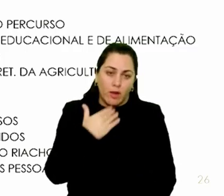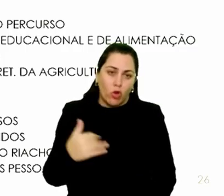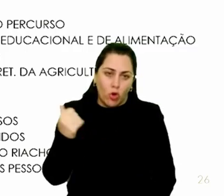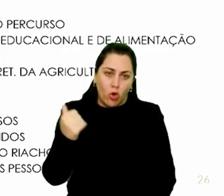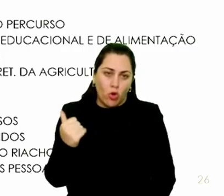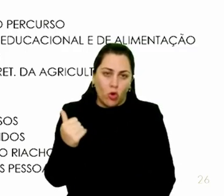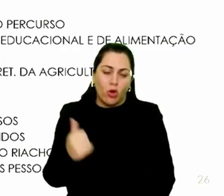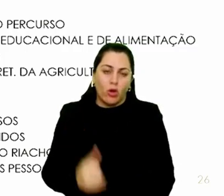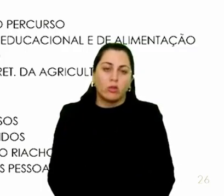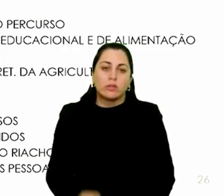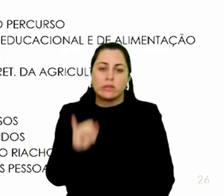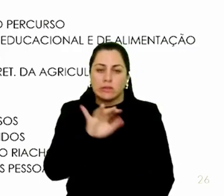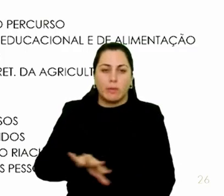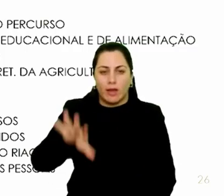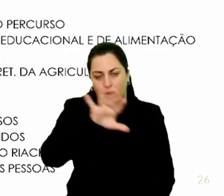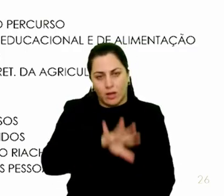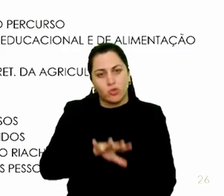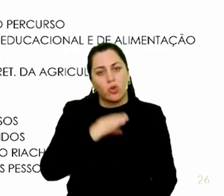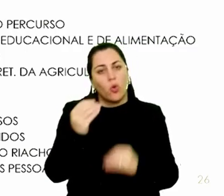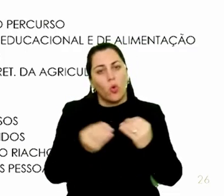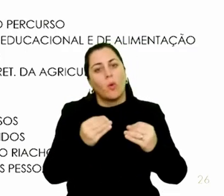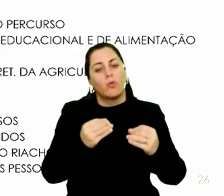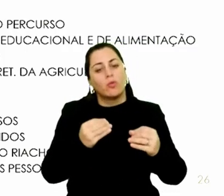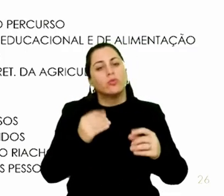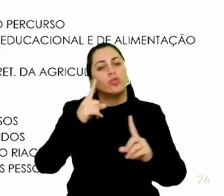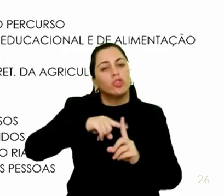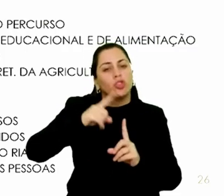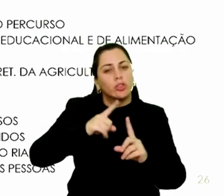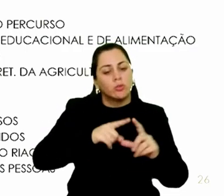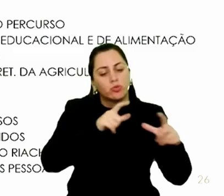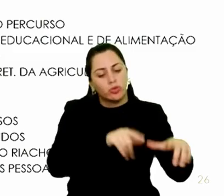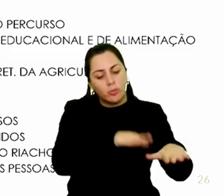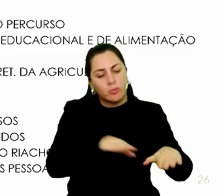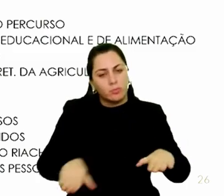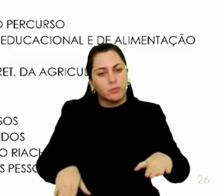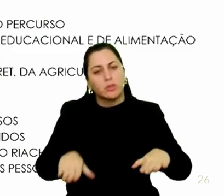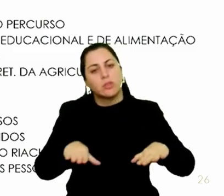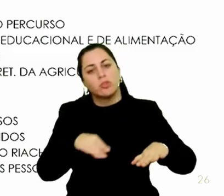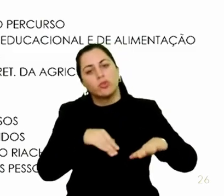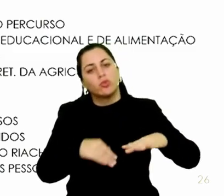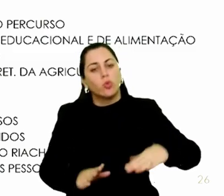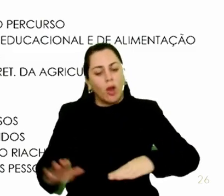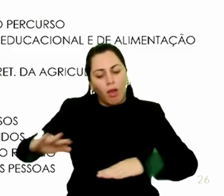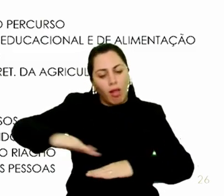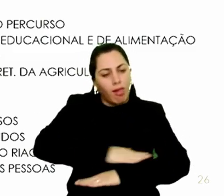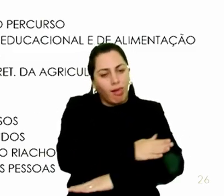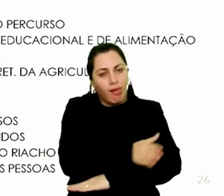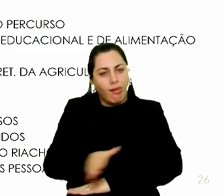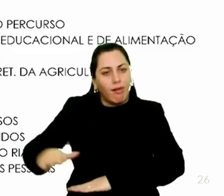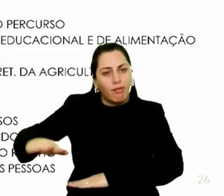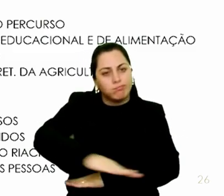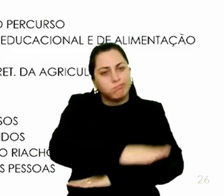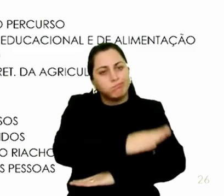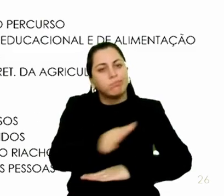mais ampliado já o desenho, né? Essa hierarquia dos pisos, essa hierarquia das rampas, como que funciona, né? Todo esse caminhar,